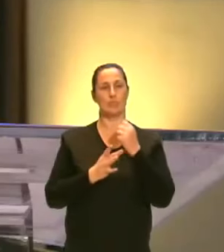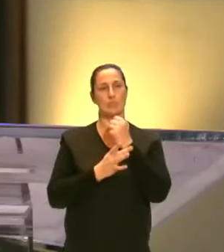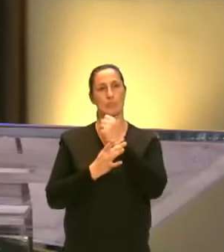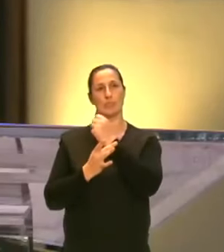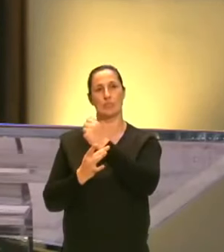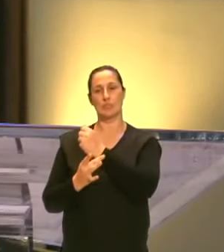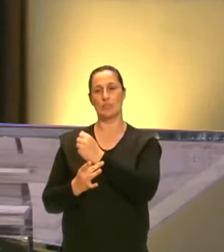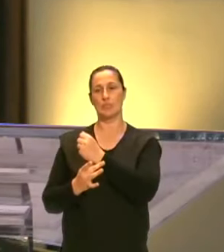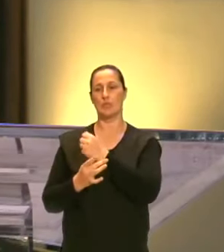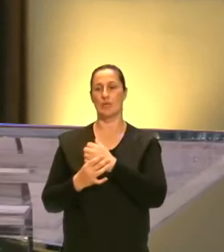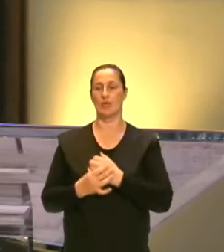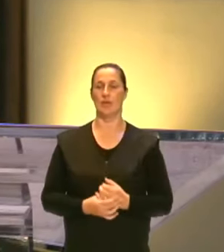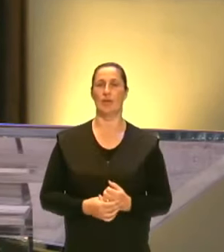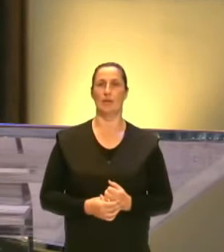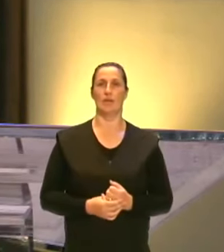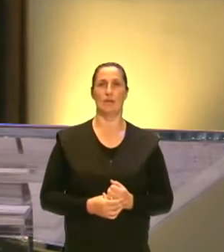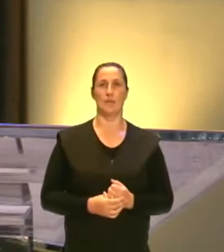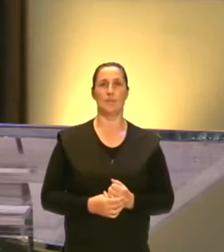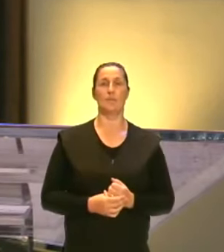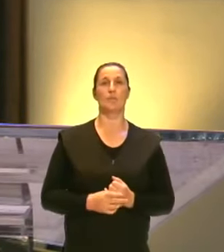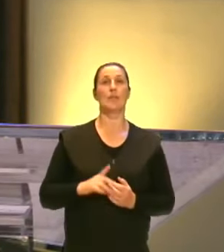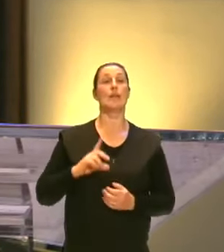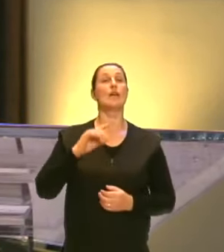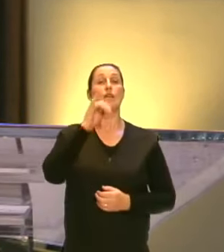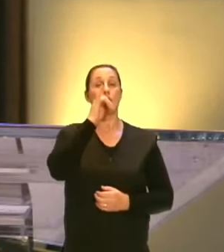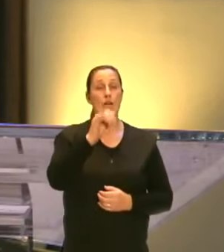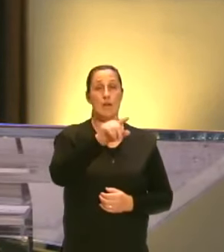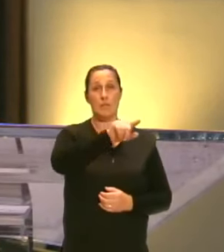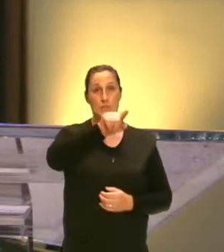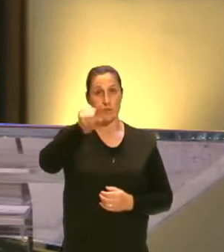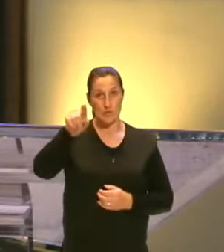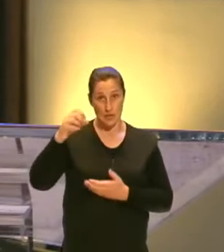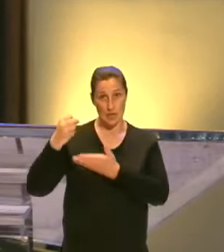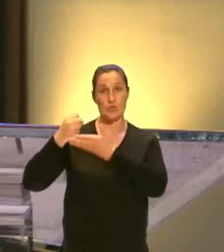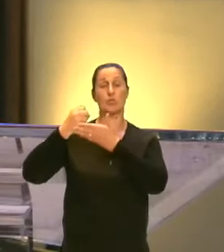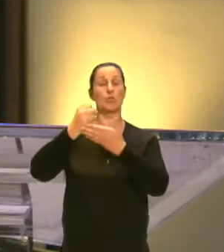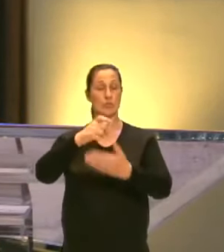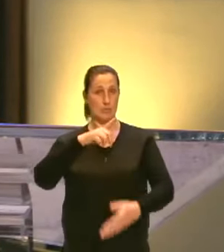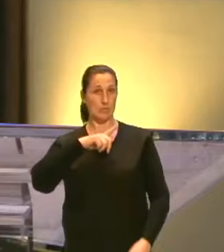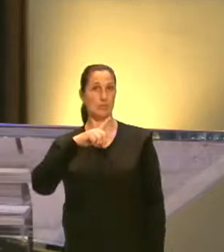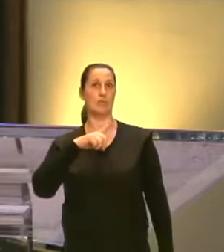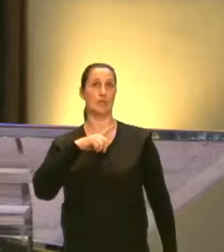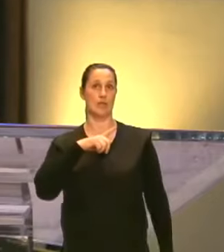mas que vem nos socorrer. Eu vim te dizer nessa noite que tem socorro para você aqui.